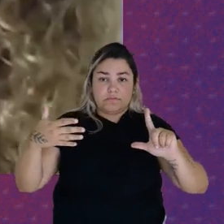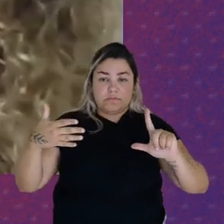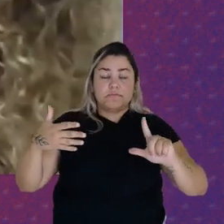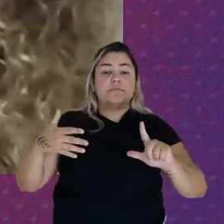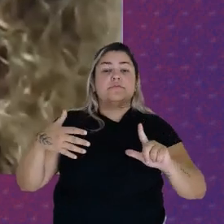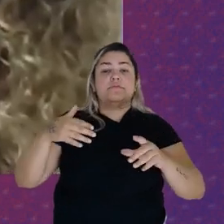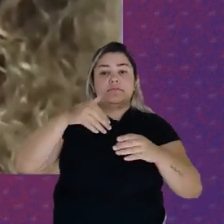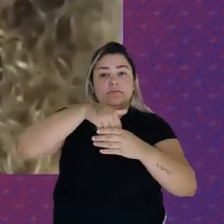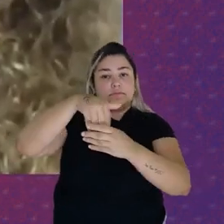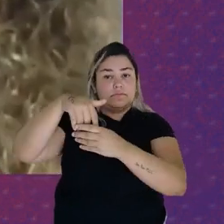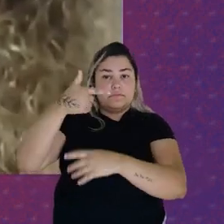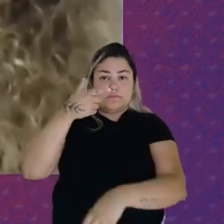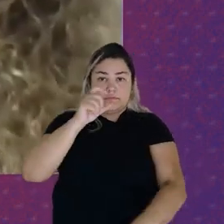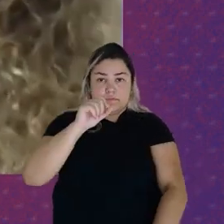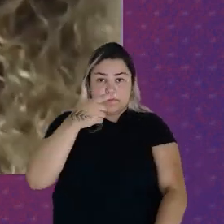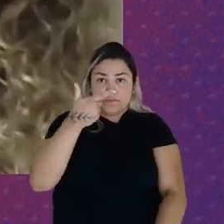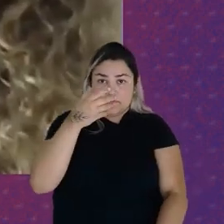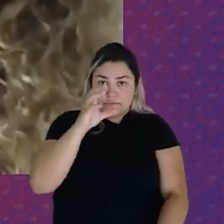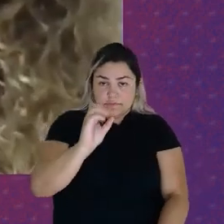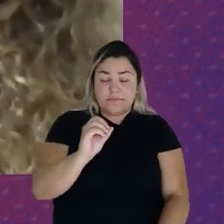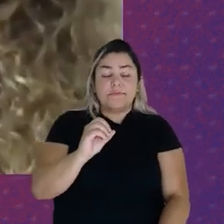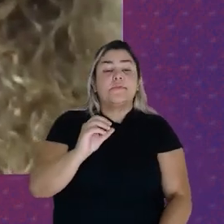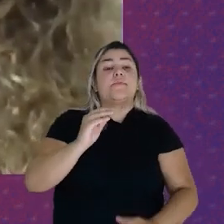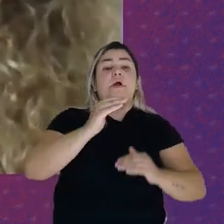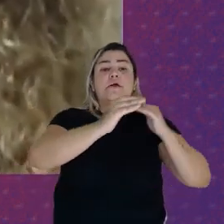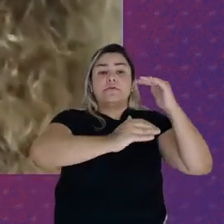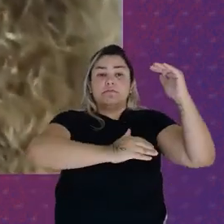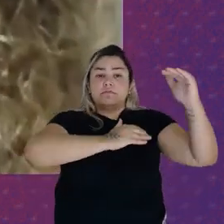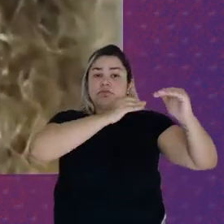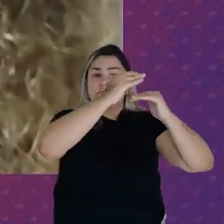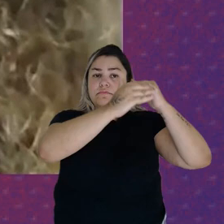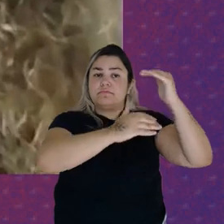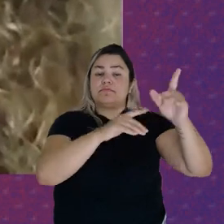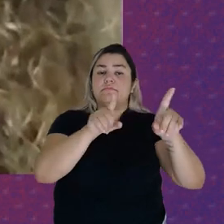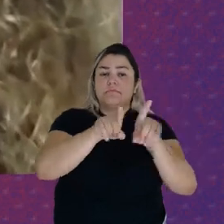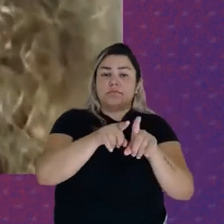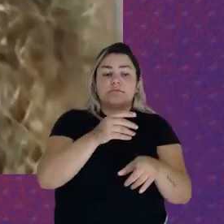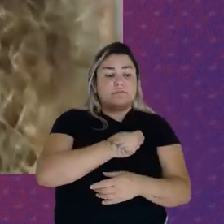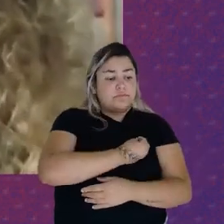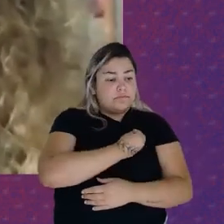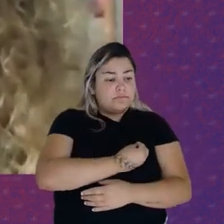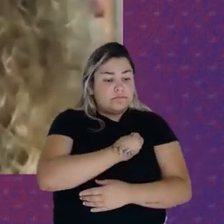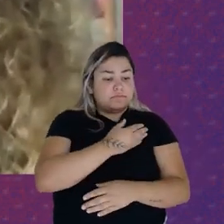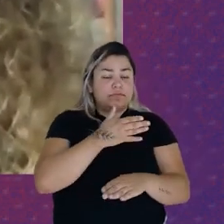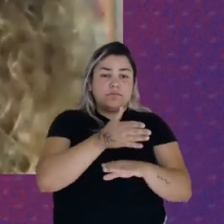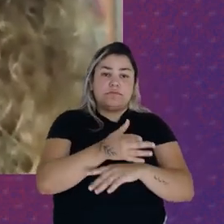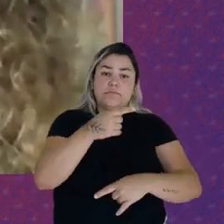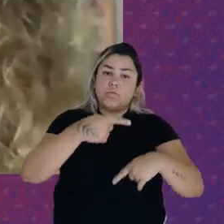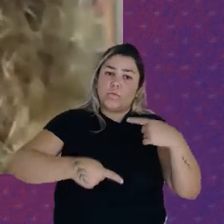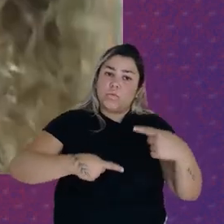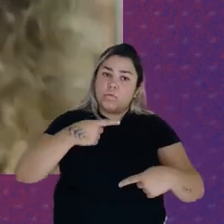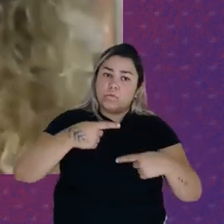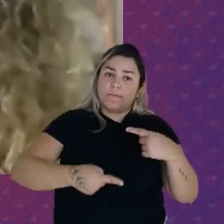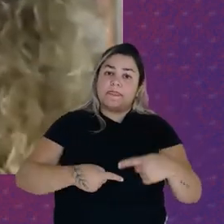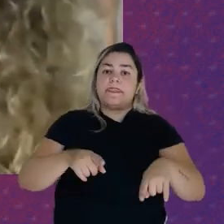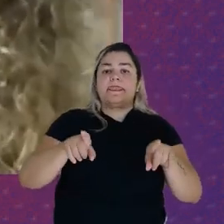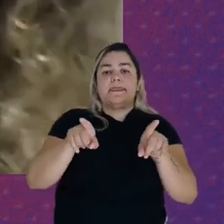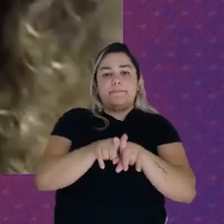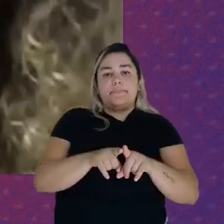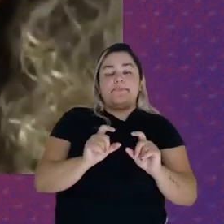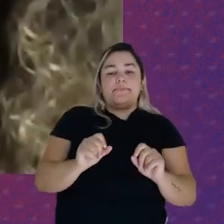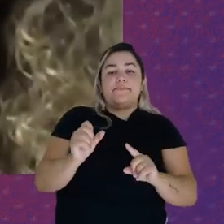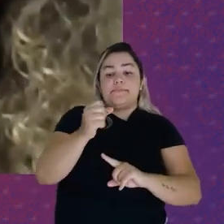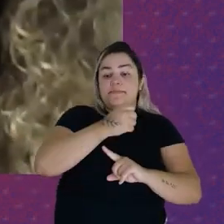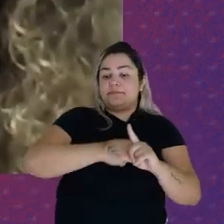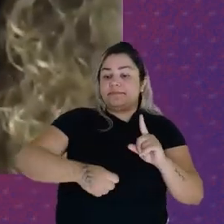de 2020. Esse crescimento da participação política de quem efetivamente faz parte da sociedade, mas